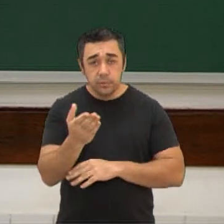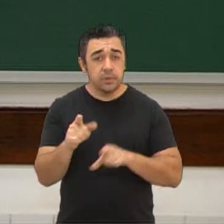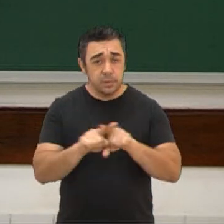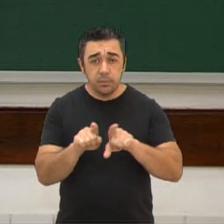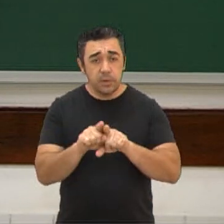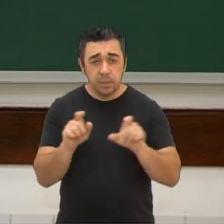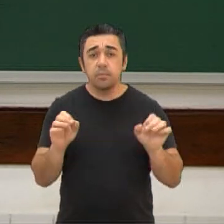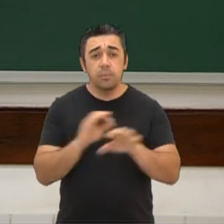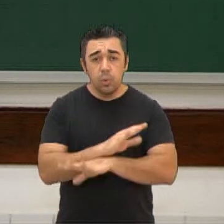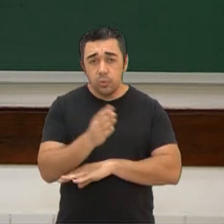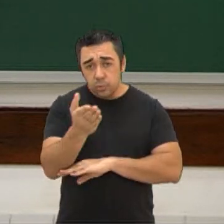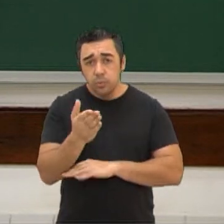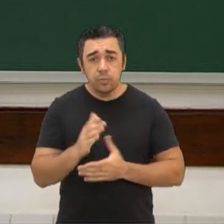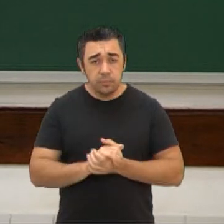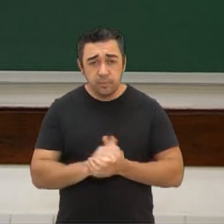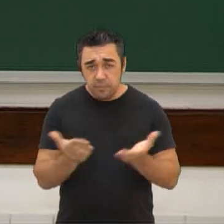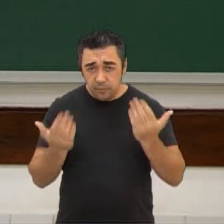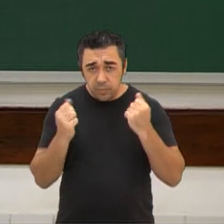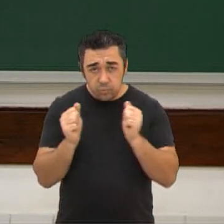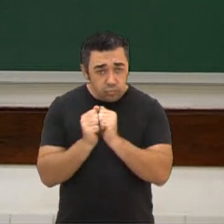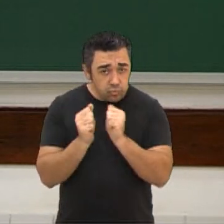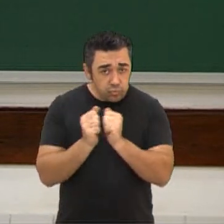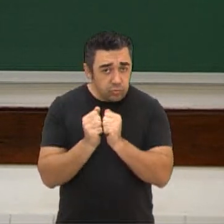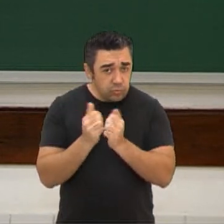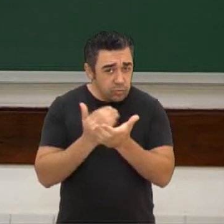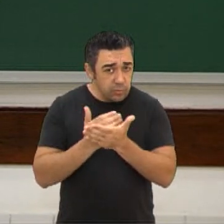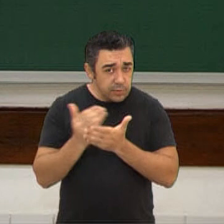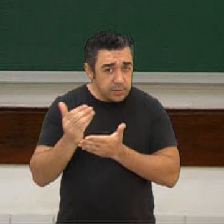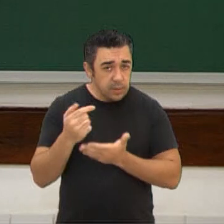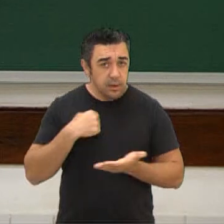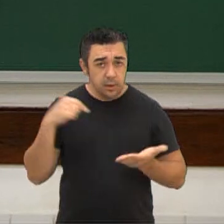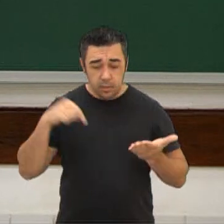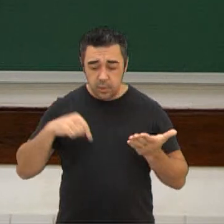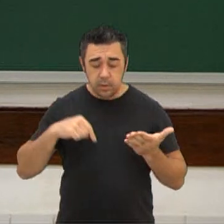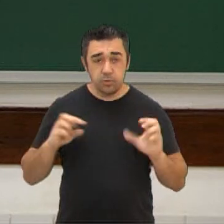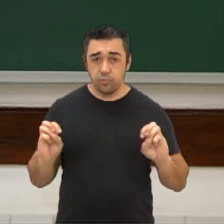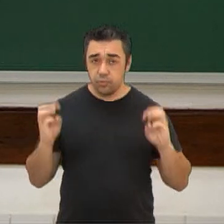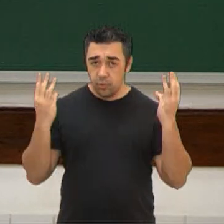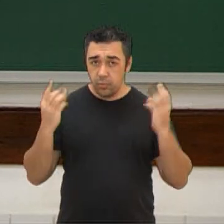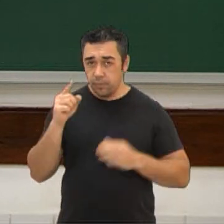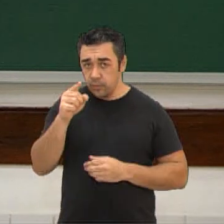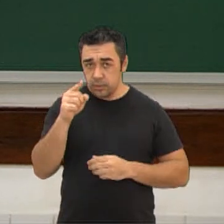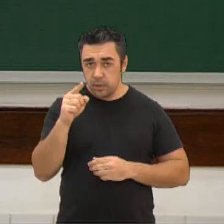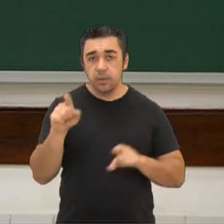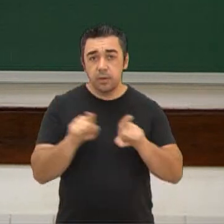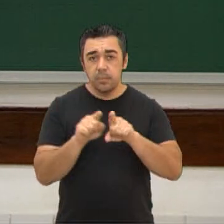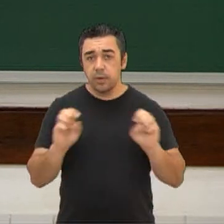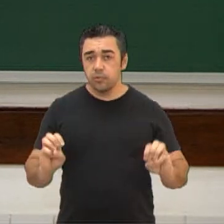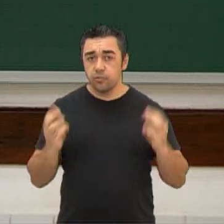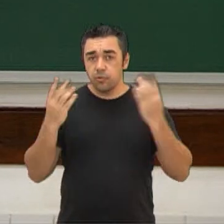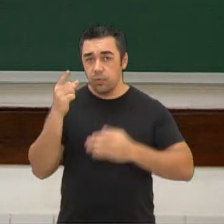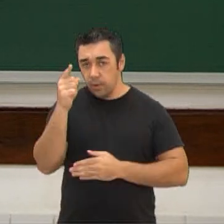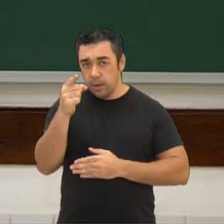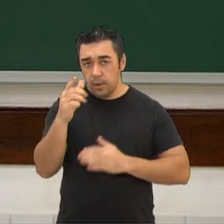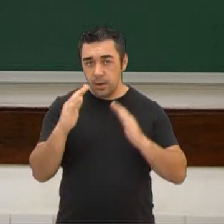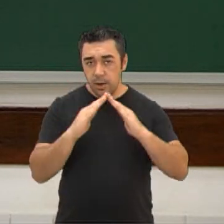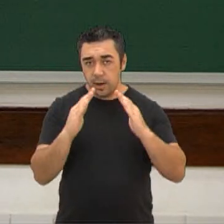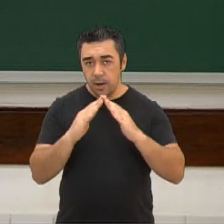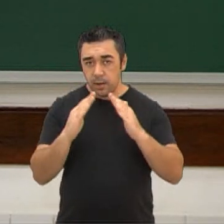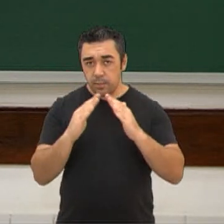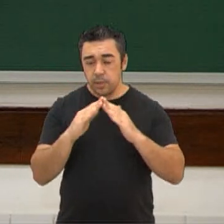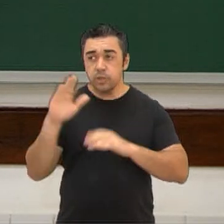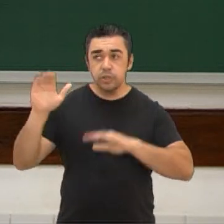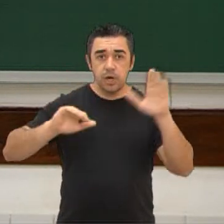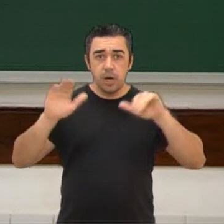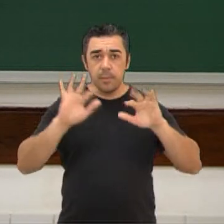você também esteja pronto e vamos juntos daquele start, né? Eu digo show daqui, você diz show aí da sua casa,